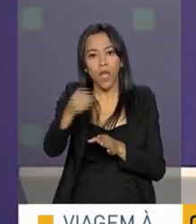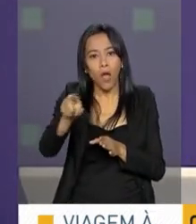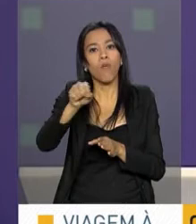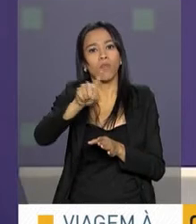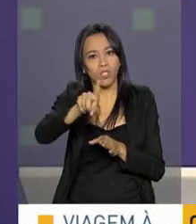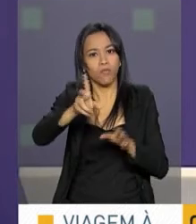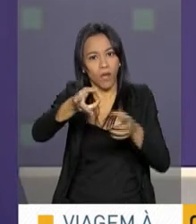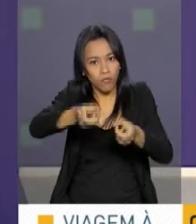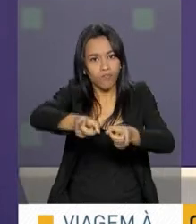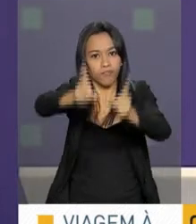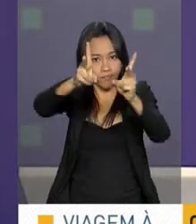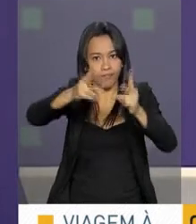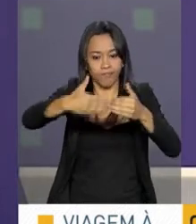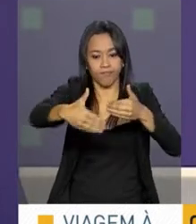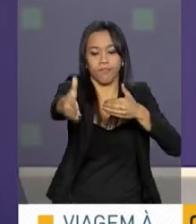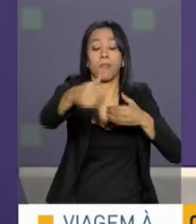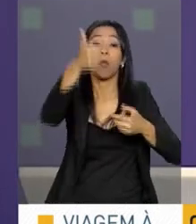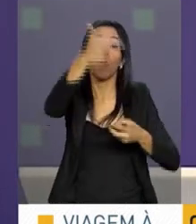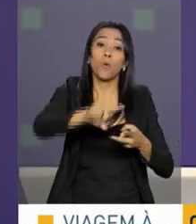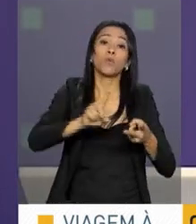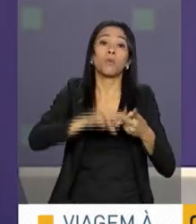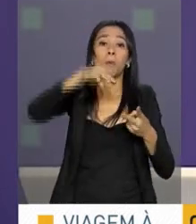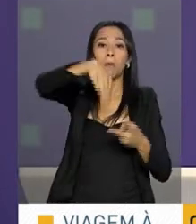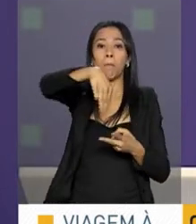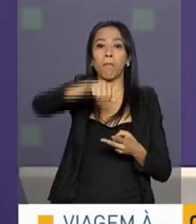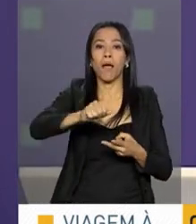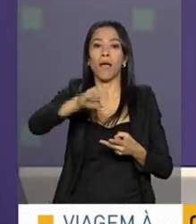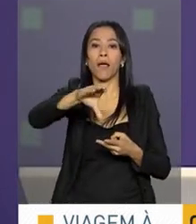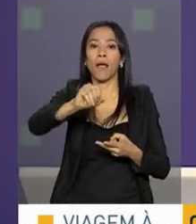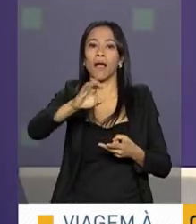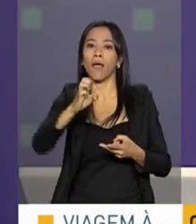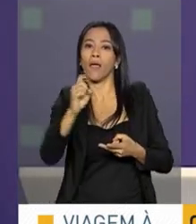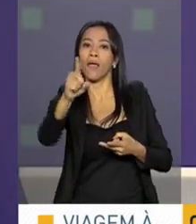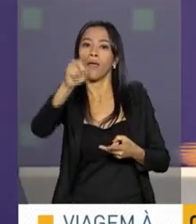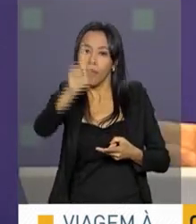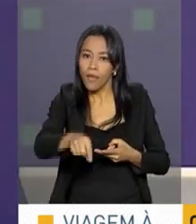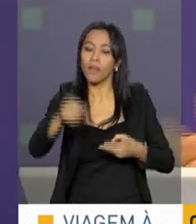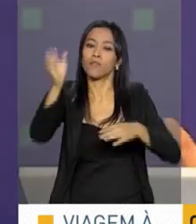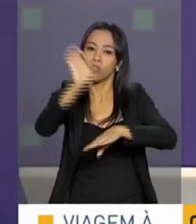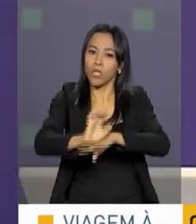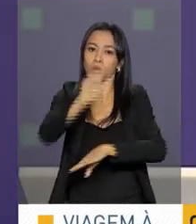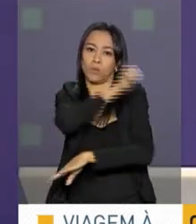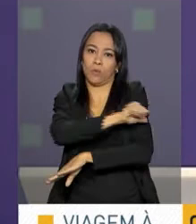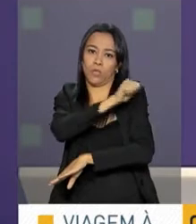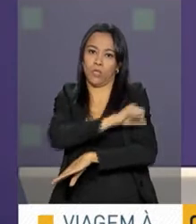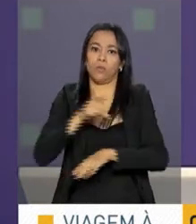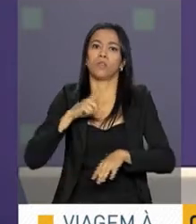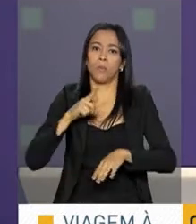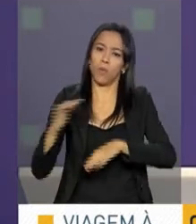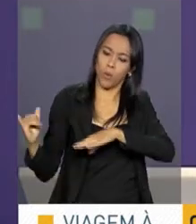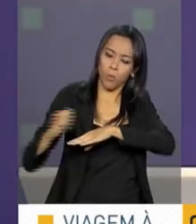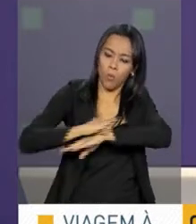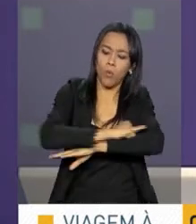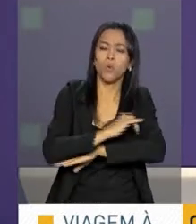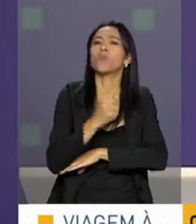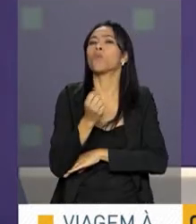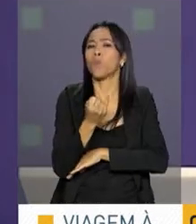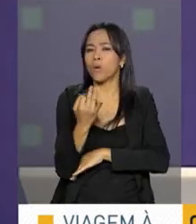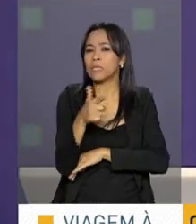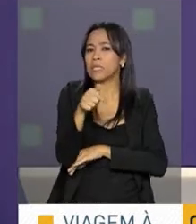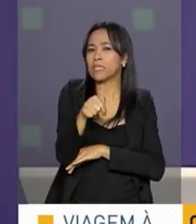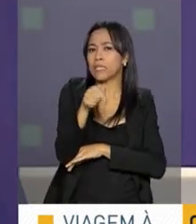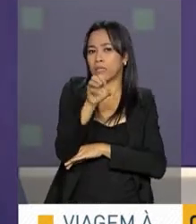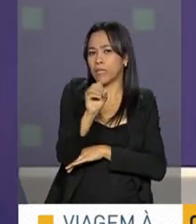outorga. Né, o aeroporto de Macaé, que é um aeroporto no estado do Rio de Janeiro, que hoje tem uma demanda de passageiros de 70 mil